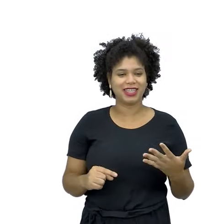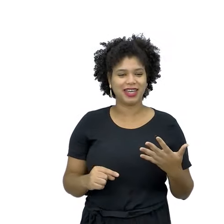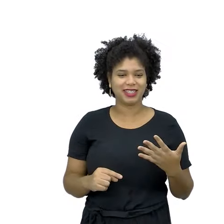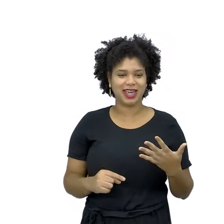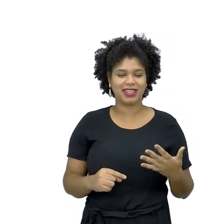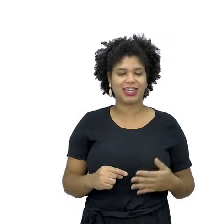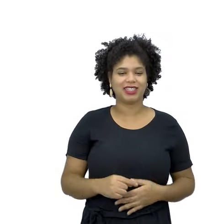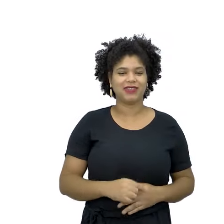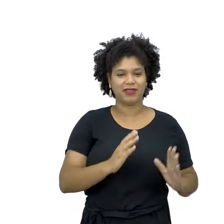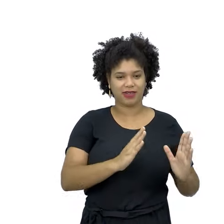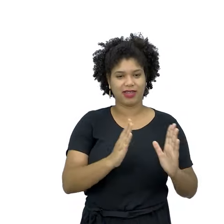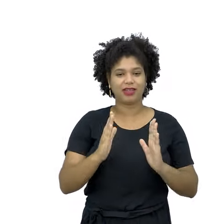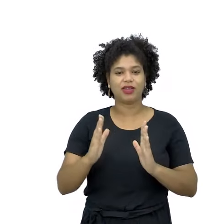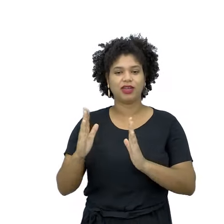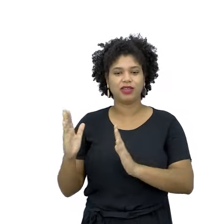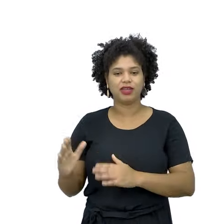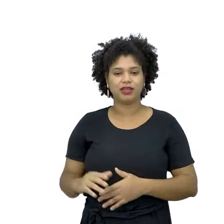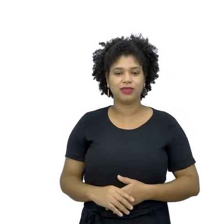e aplicar